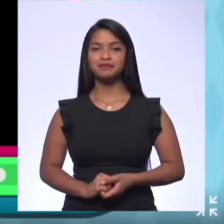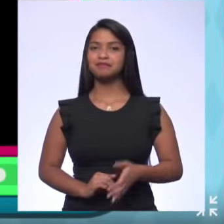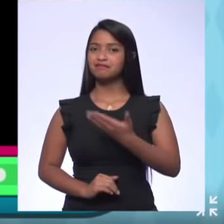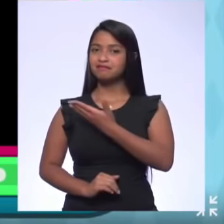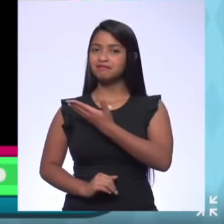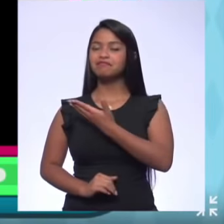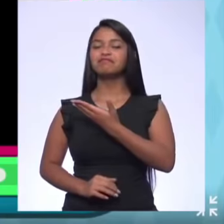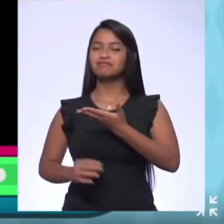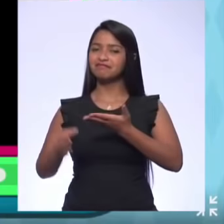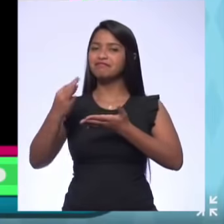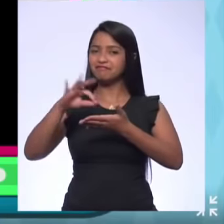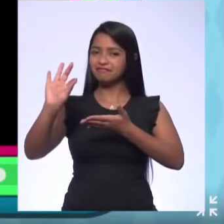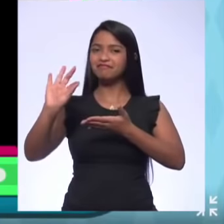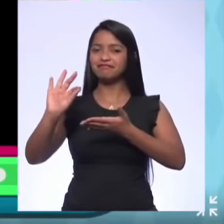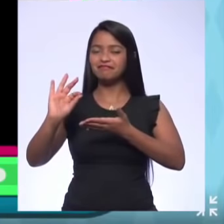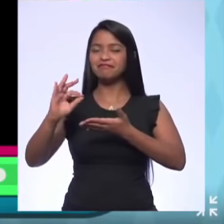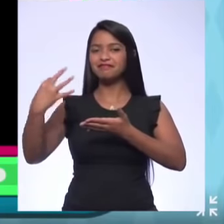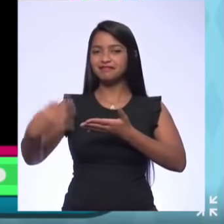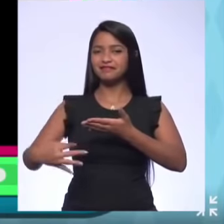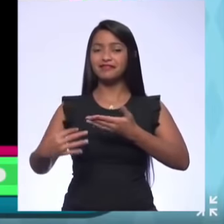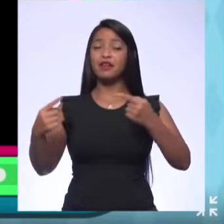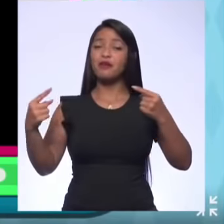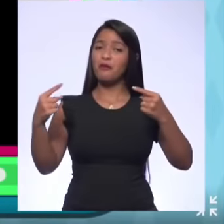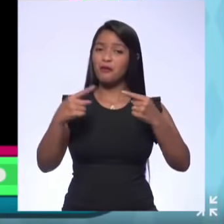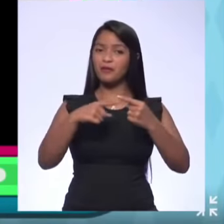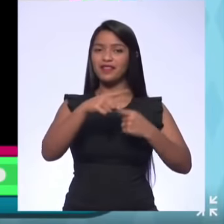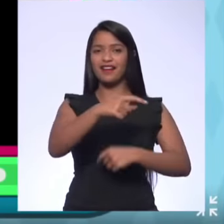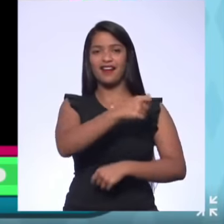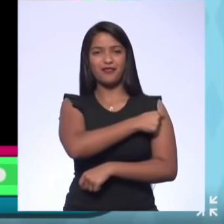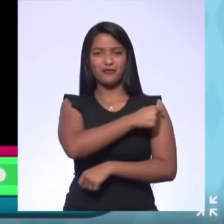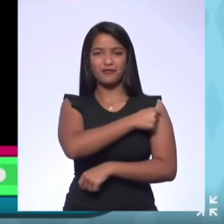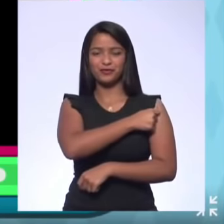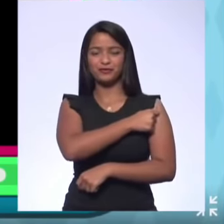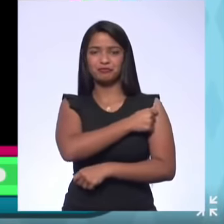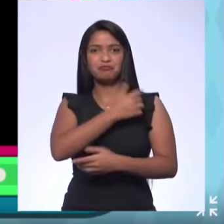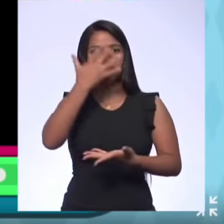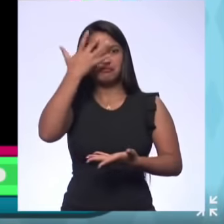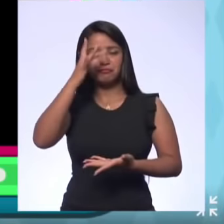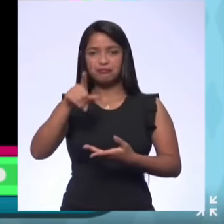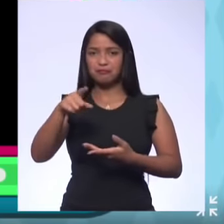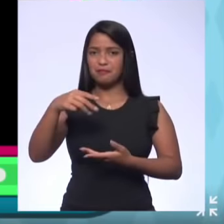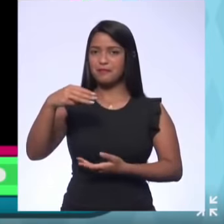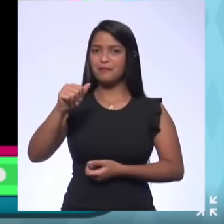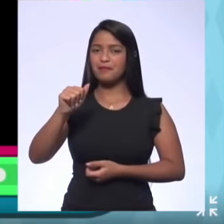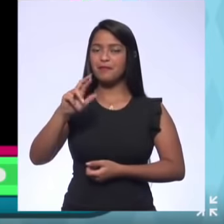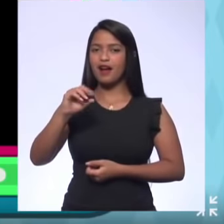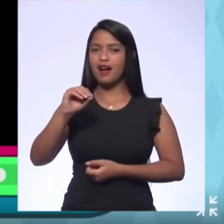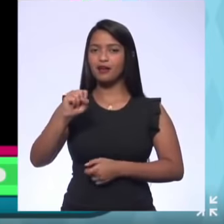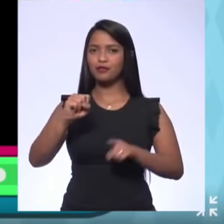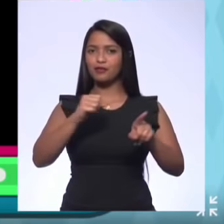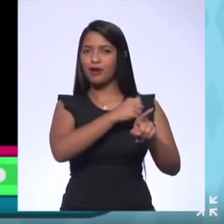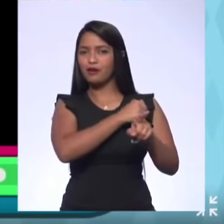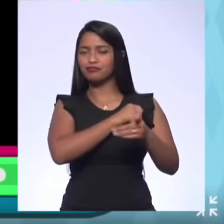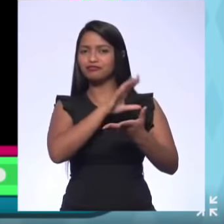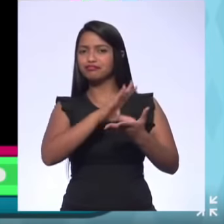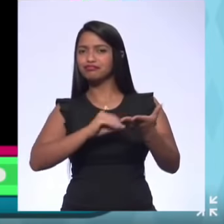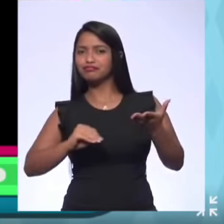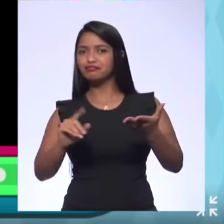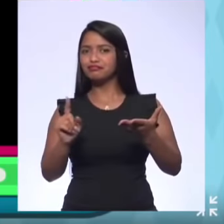Ó, bateu os alunos ali. Eu não sei se o Marcos colou os alunos ou os alunos que colaram o Marcos. Very nice.